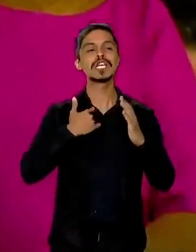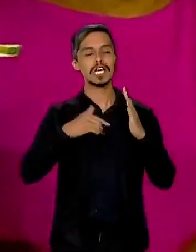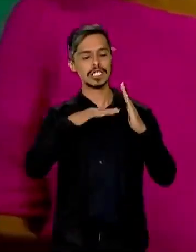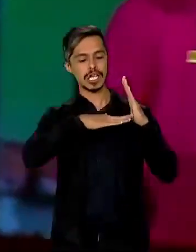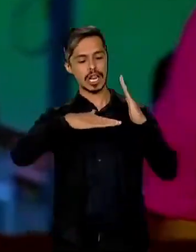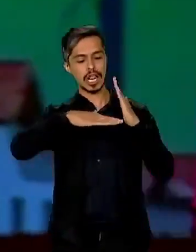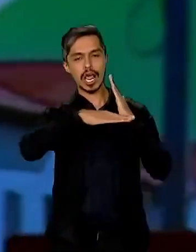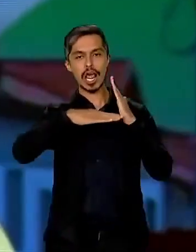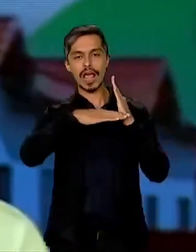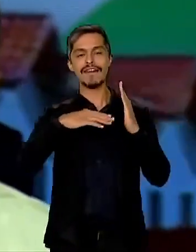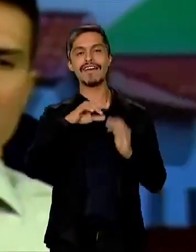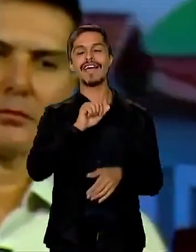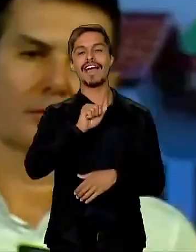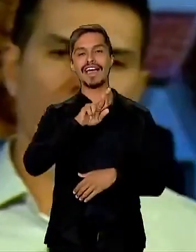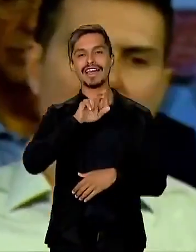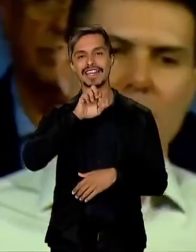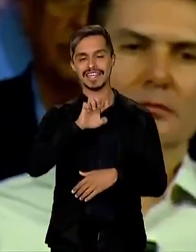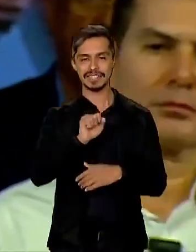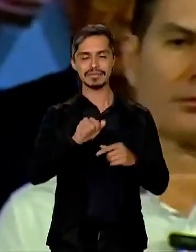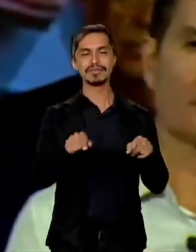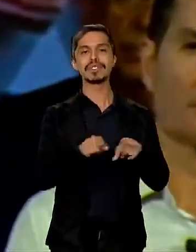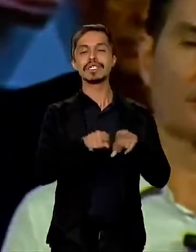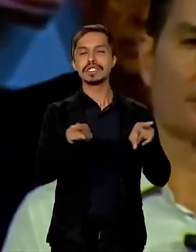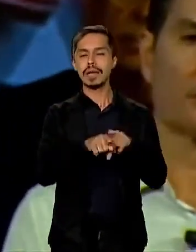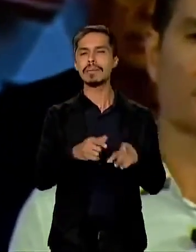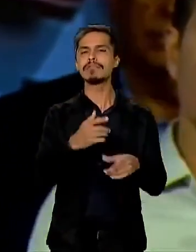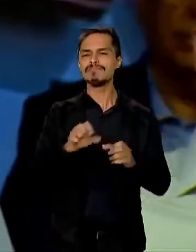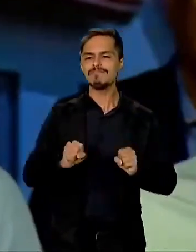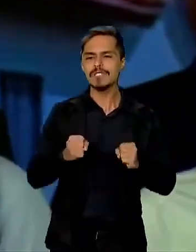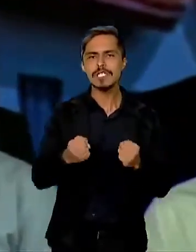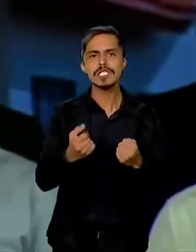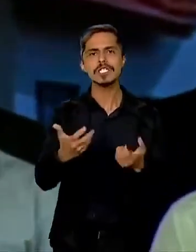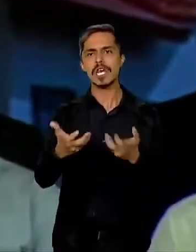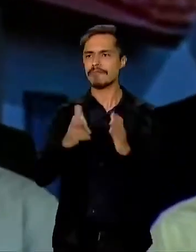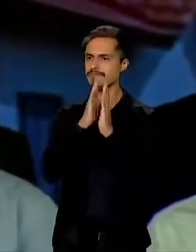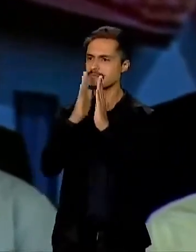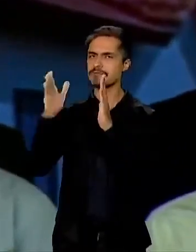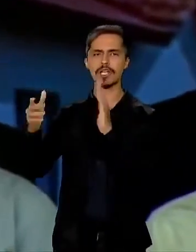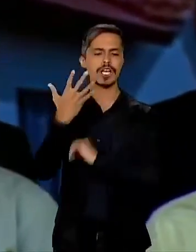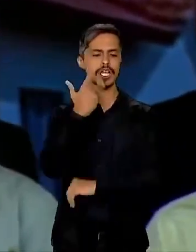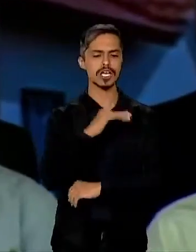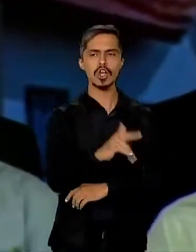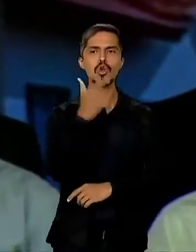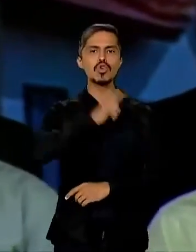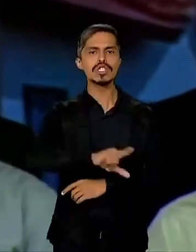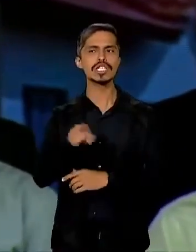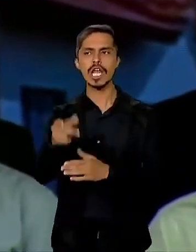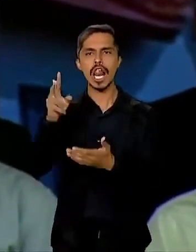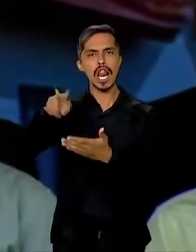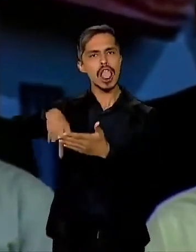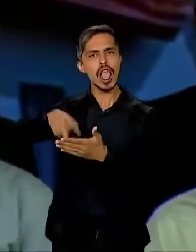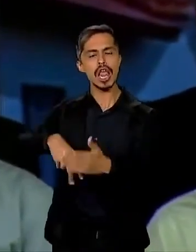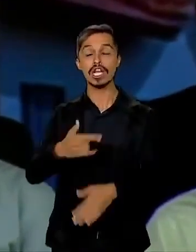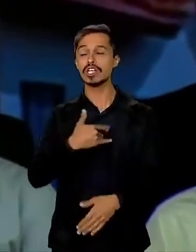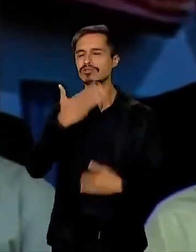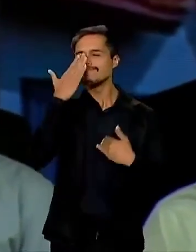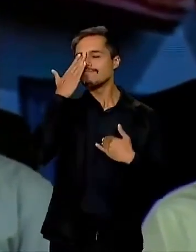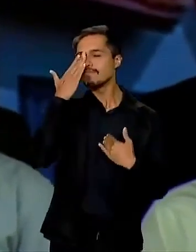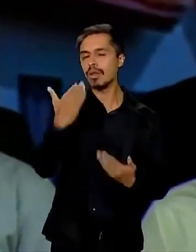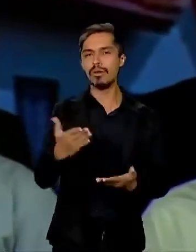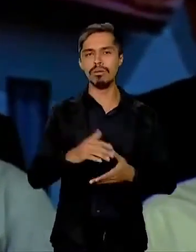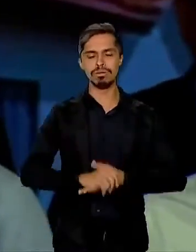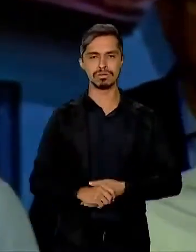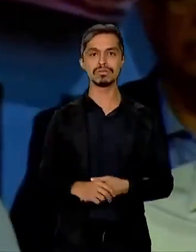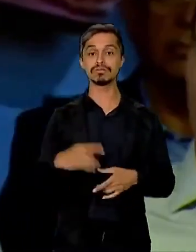para que tivesse biblioteca para as crianças ter. E eu estou muito agradecido, Jader, muito